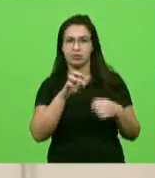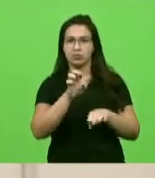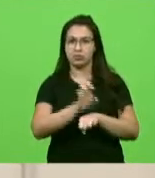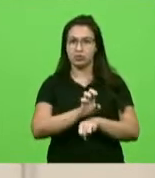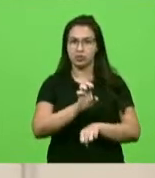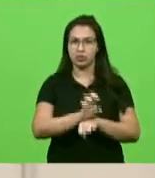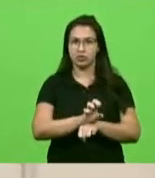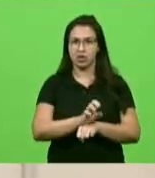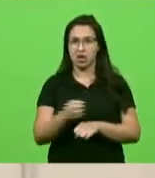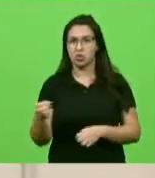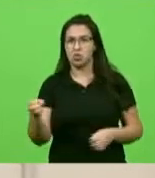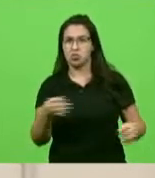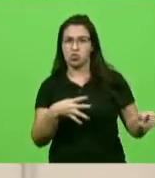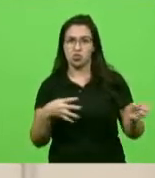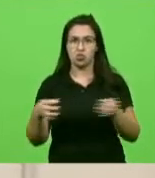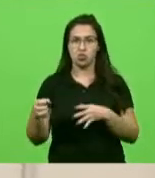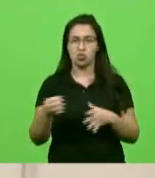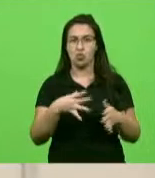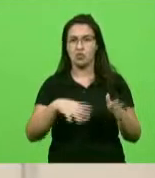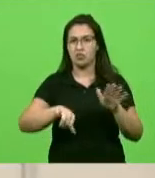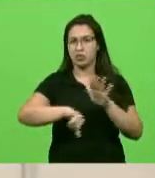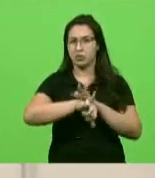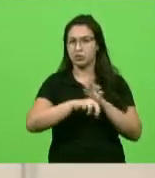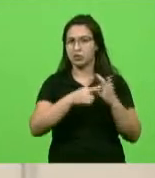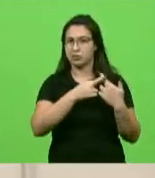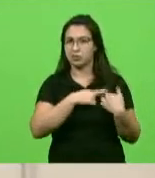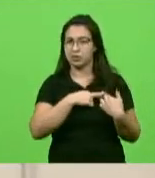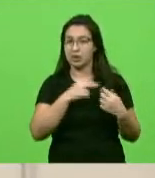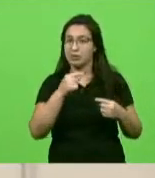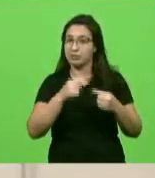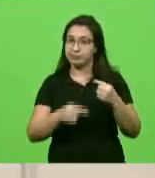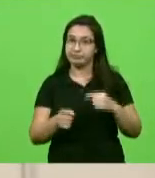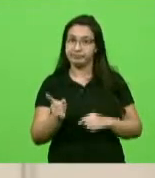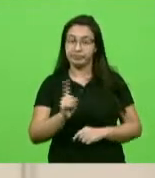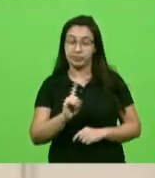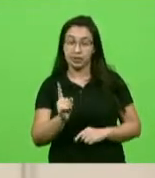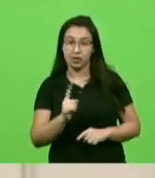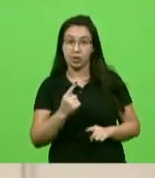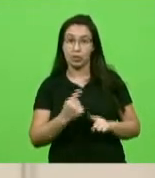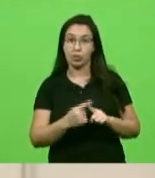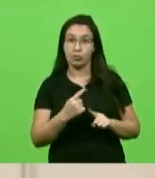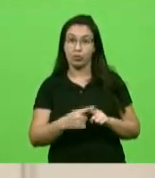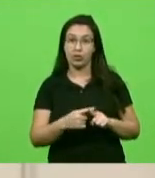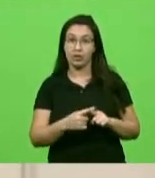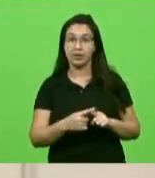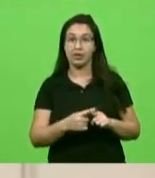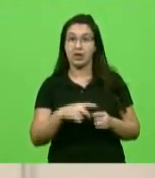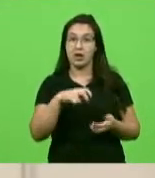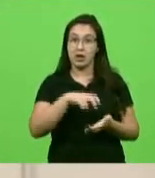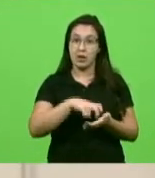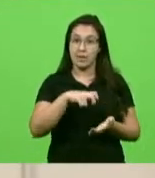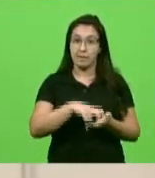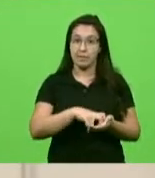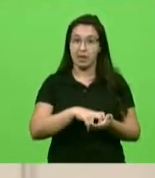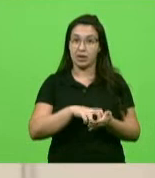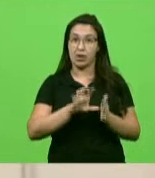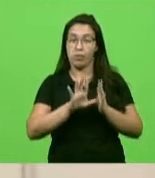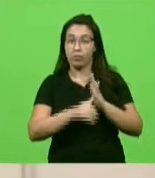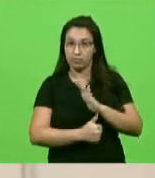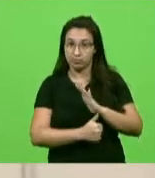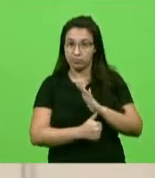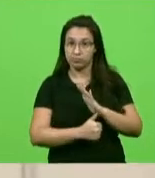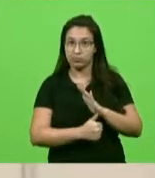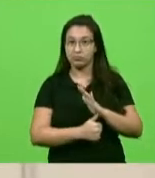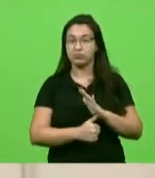novas modalidades de crime de responsabilidade, sob pena de usurpação de competência privativa